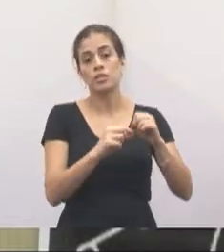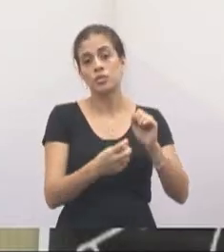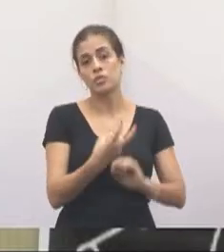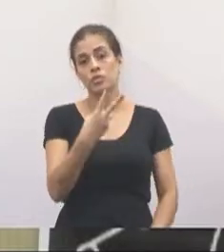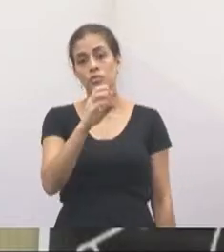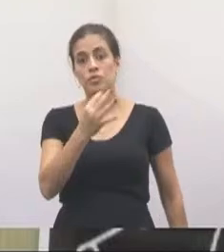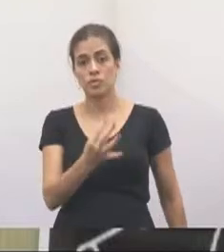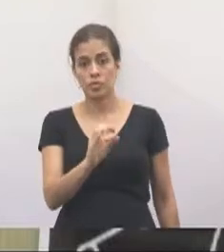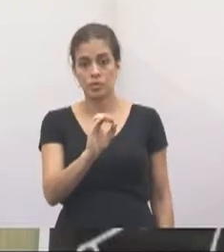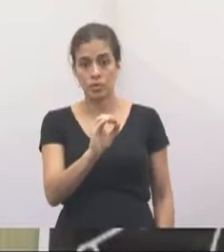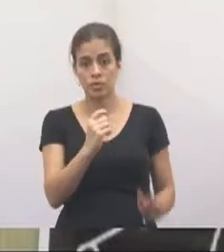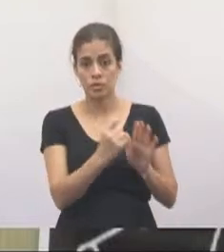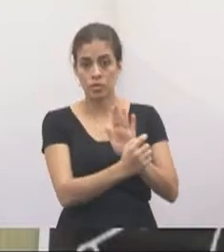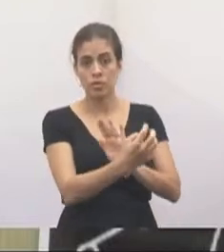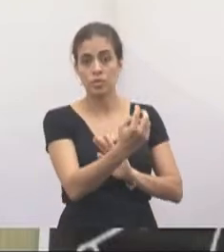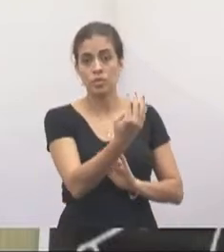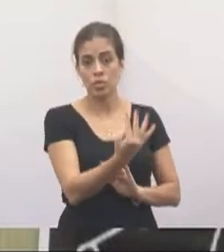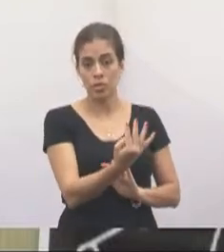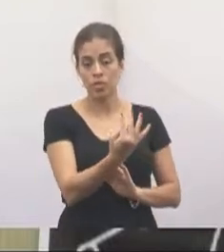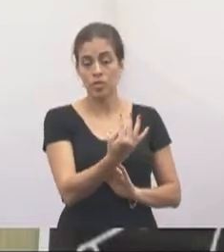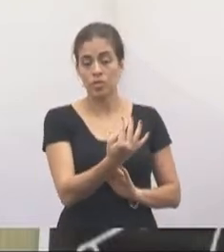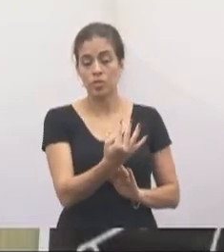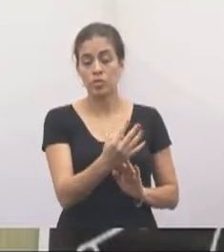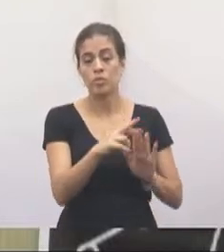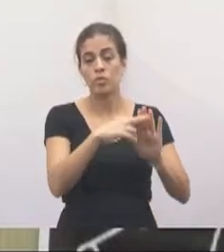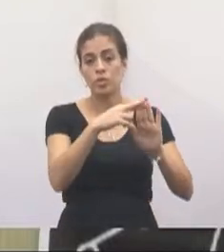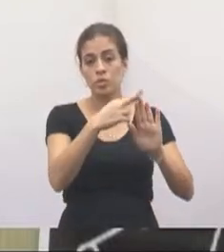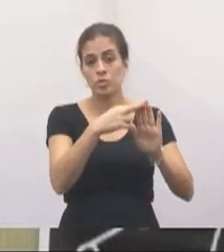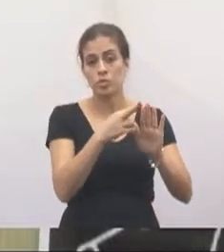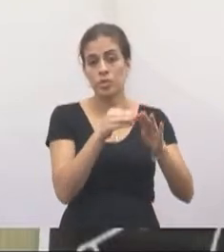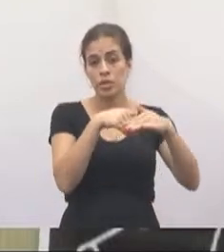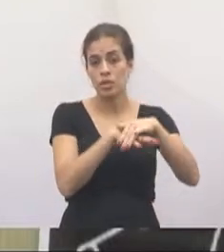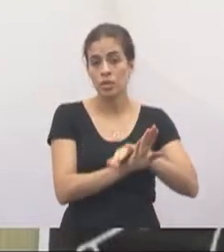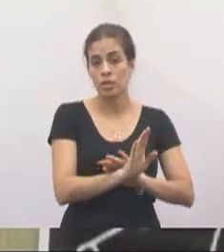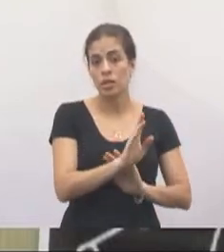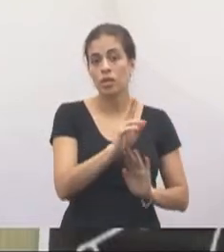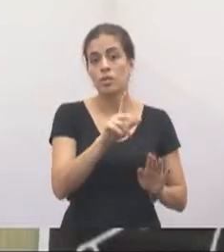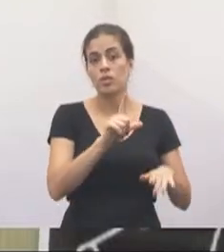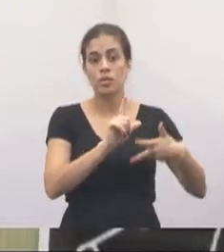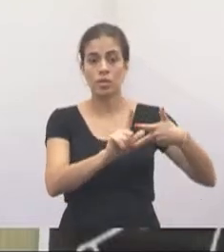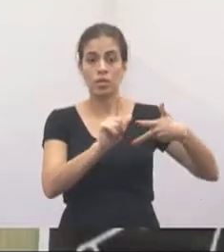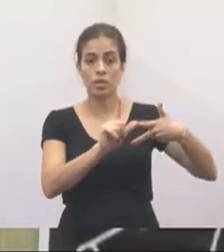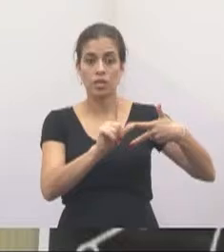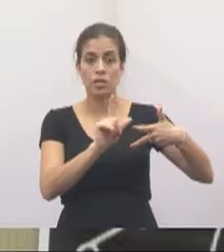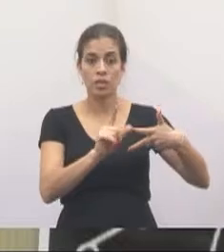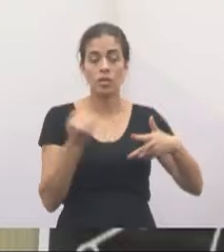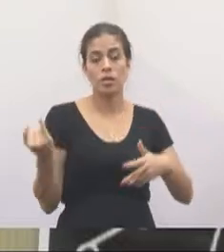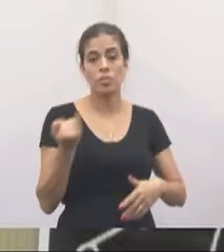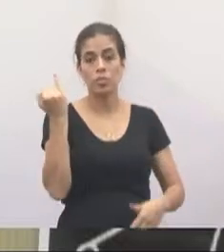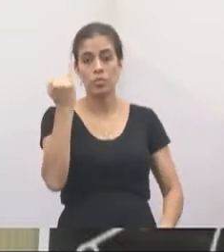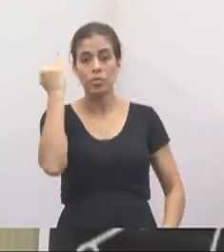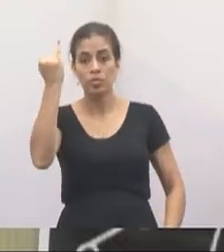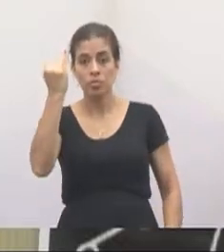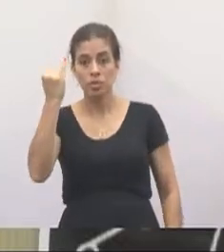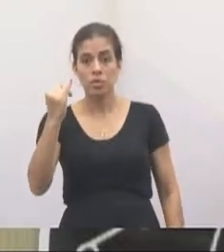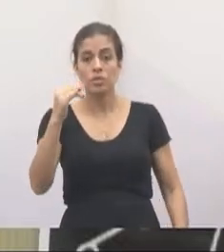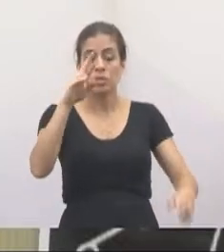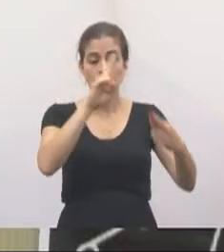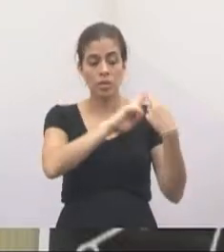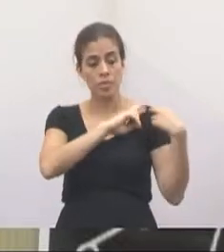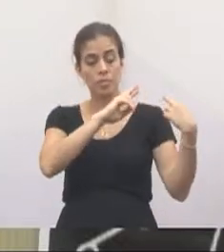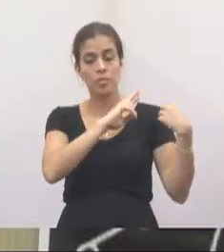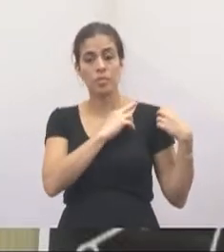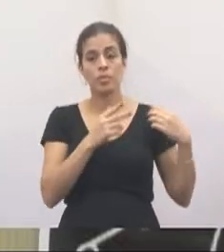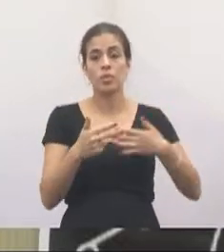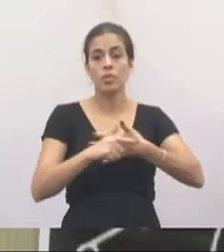Jacaraípe do Regimento Interno legislativo e Considerando a relevância e o alto grau de responsabilidade atinentes